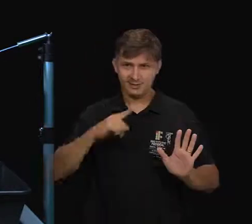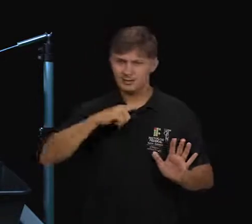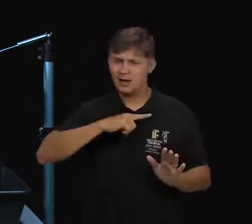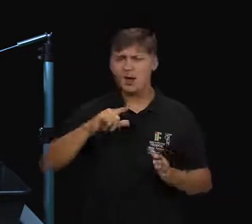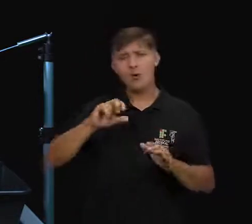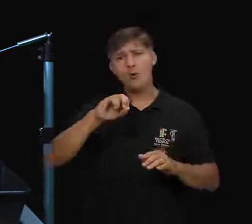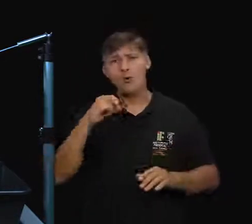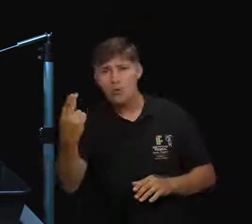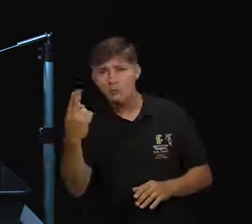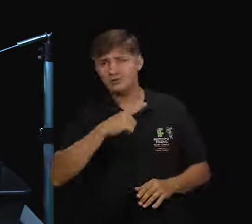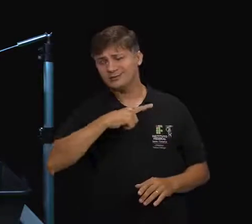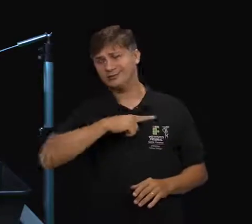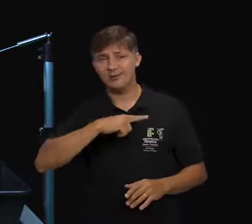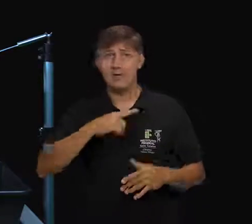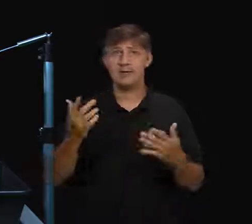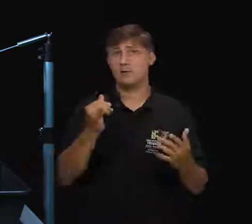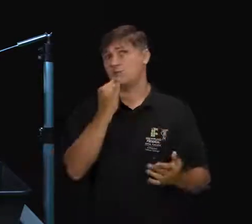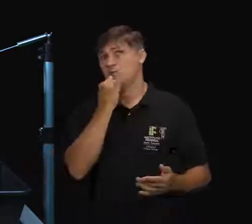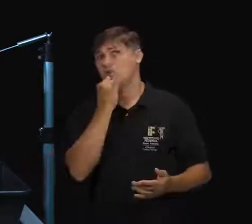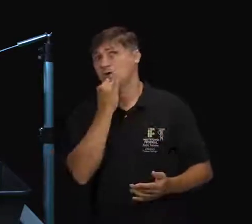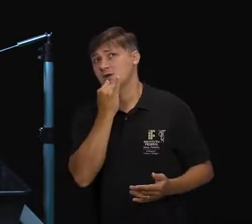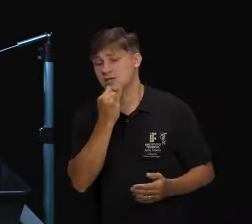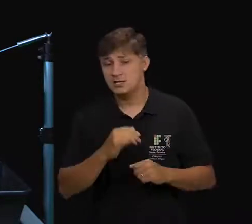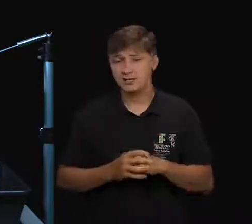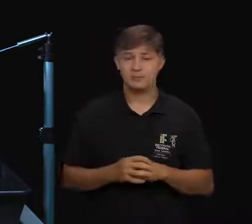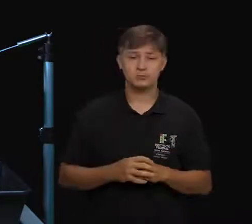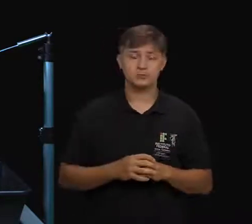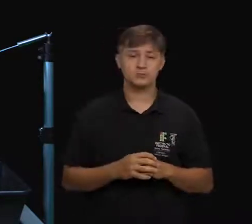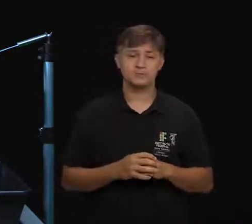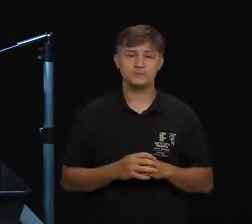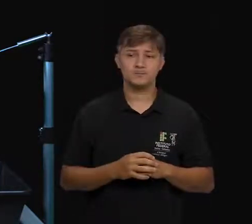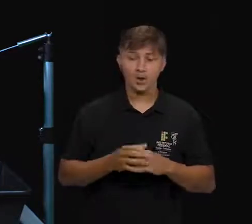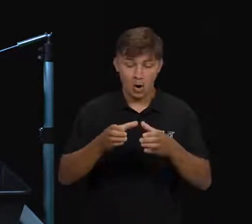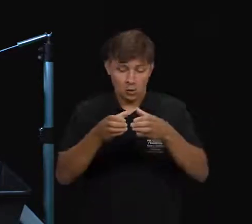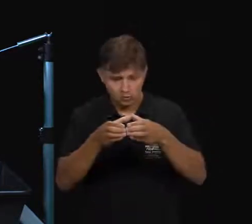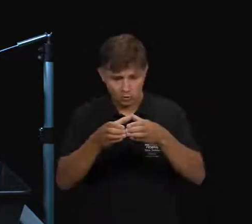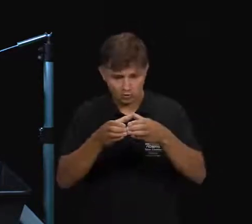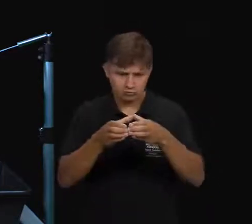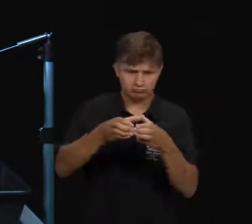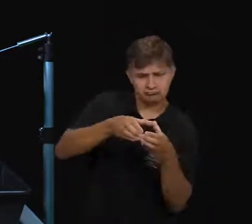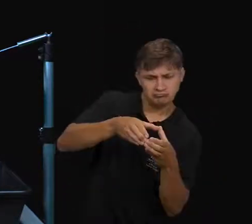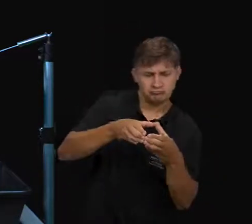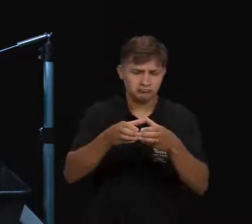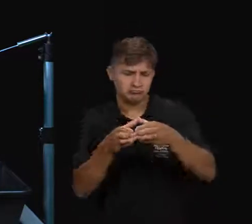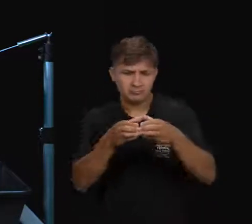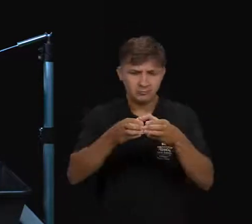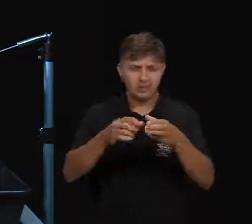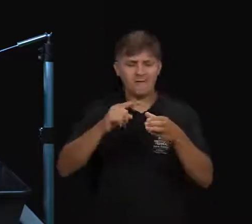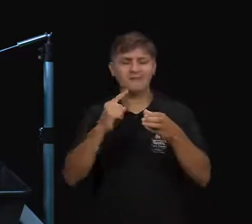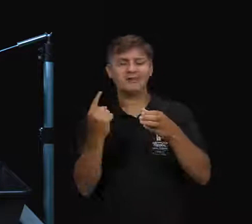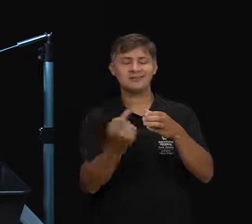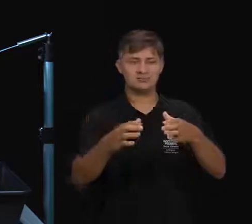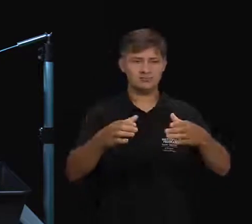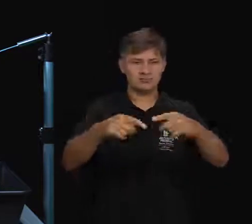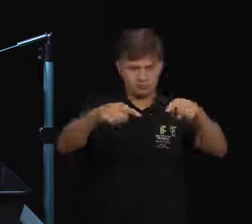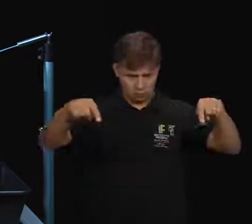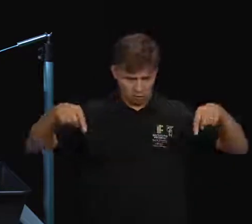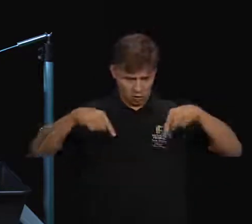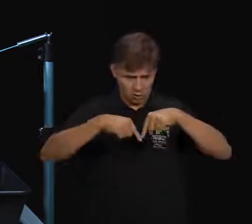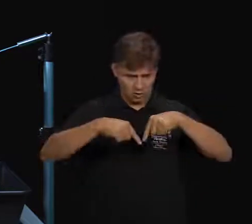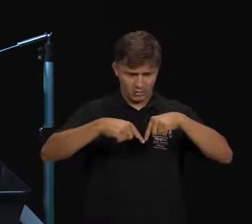algo sólido, um frasco cheio de, por exemplo, eu tenho uma cambuquinha assim, eu tenho tipo